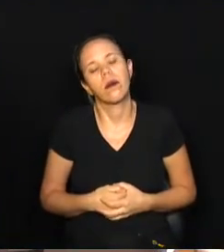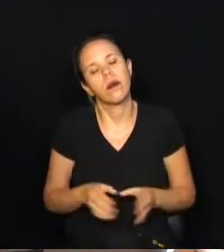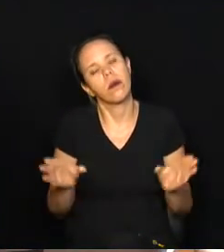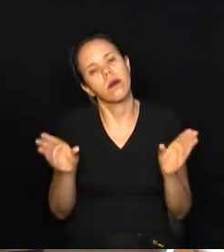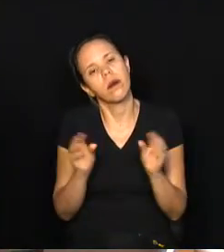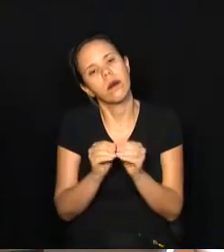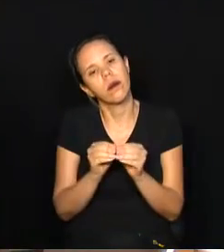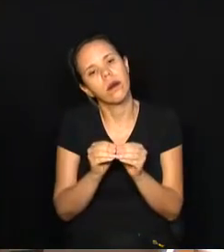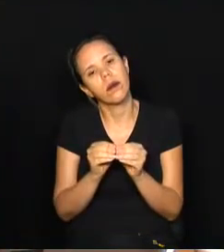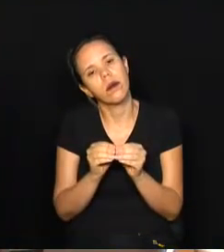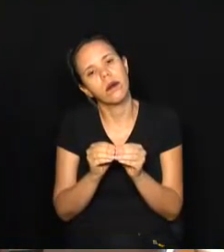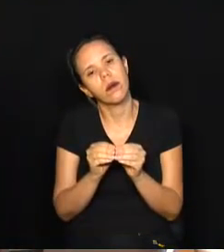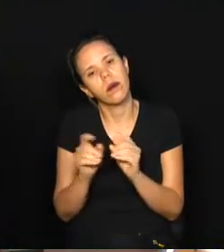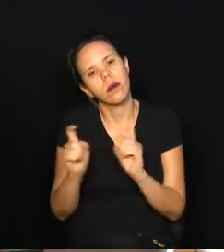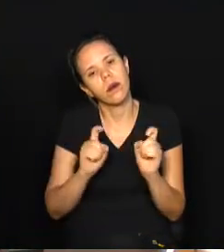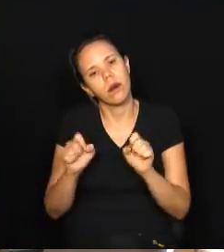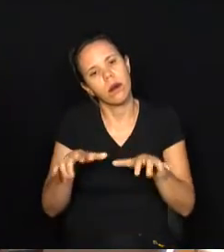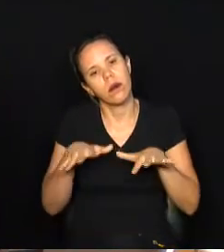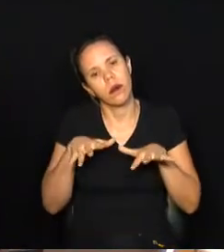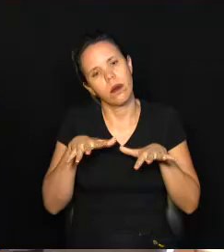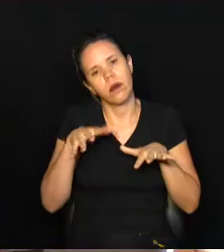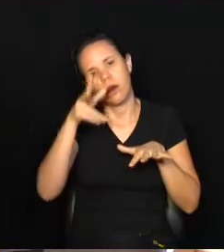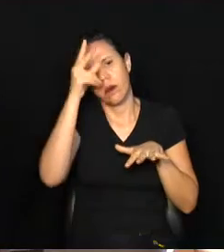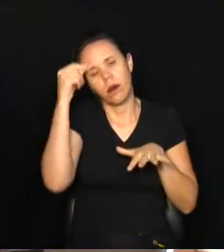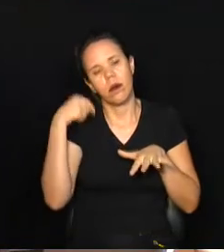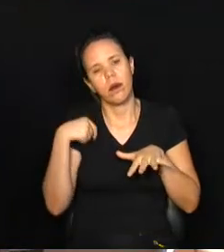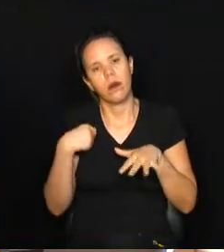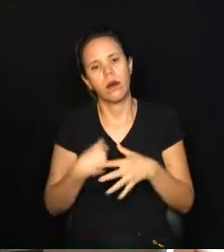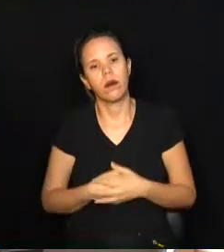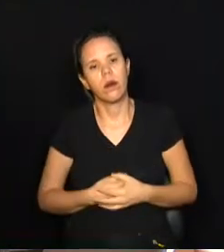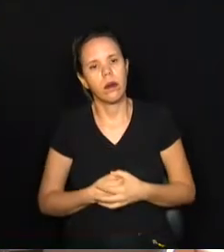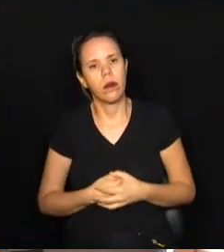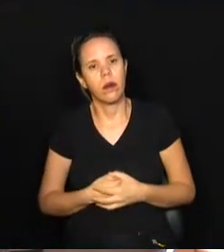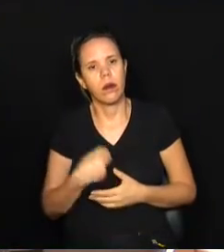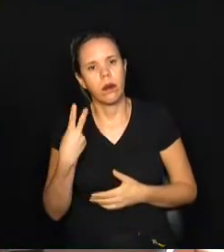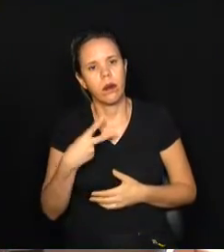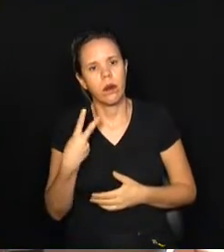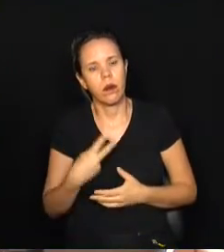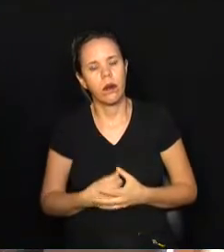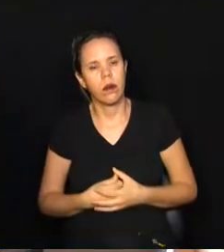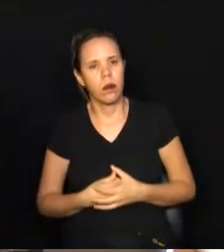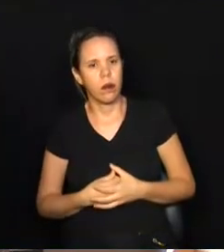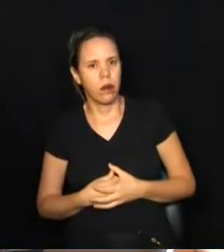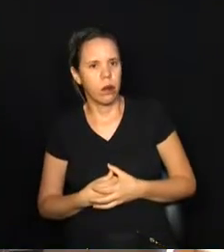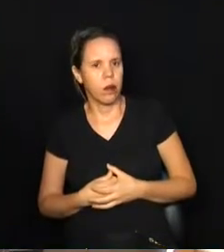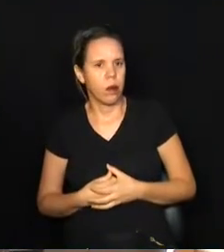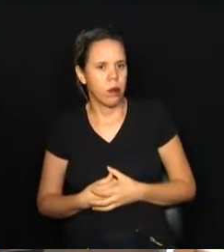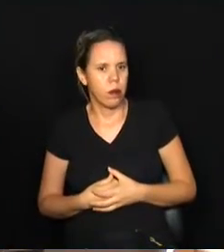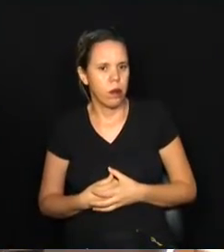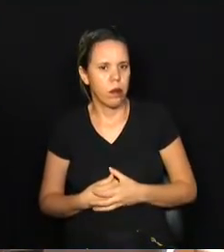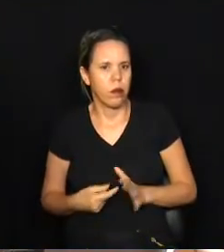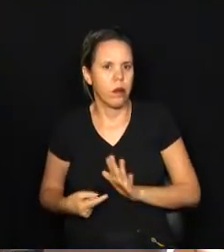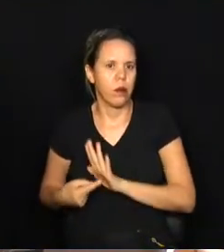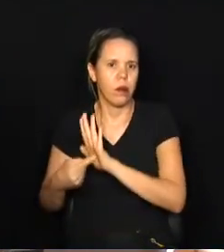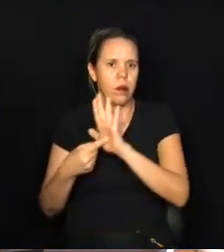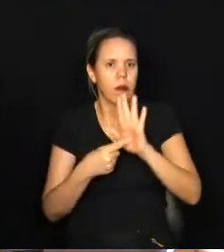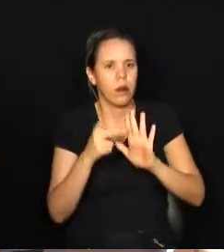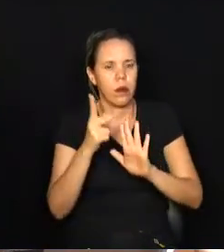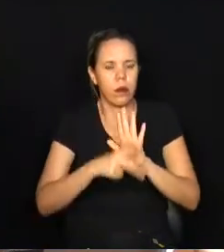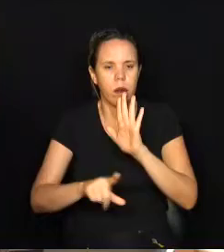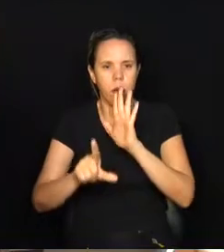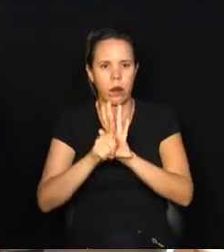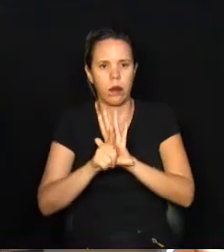Finalizando aqui essa audiência pública, eu vou, então, como vereador, estarei apresentando o projeto de